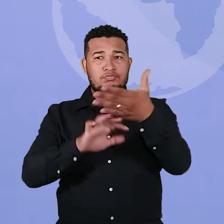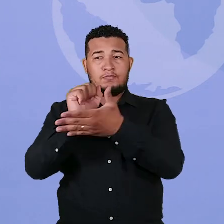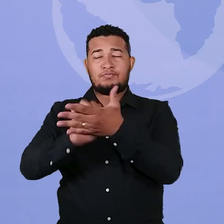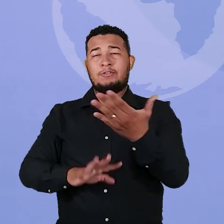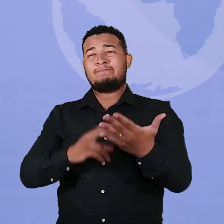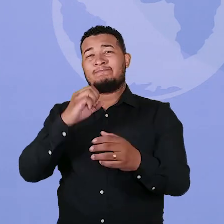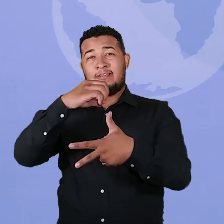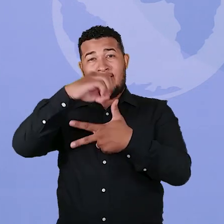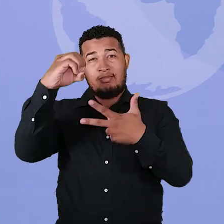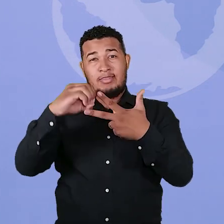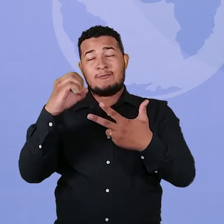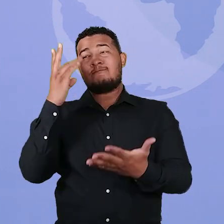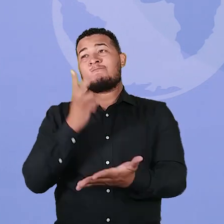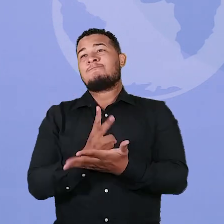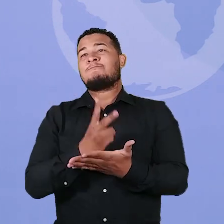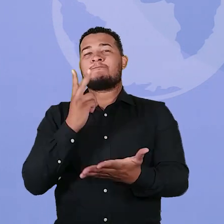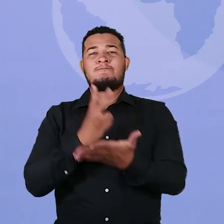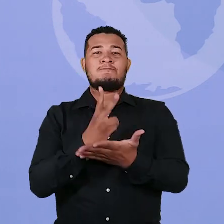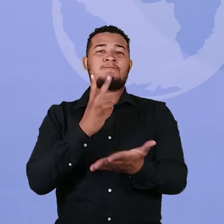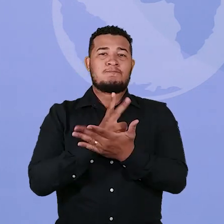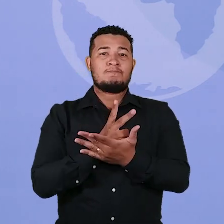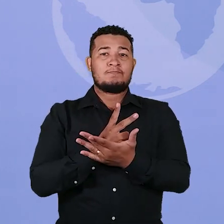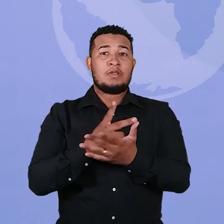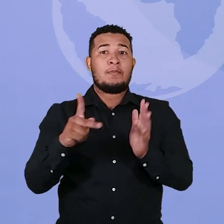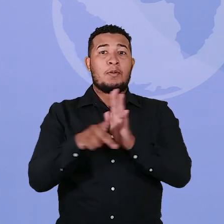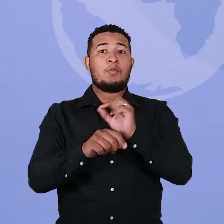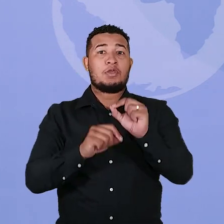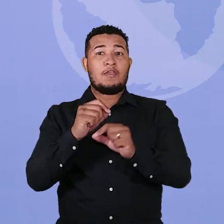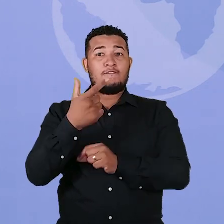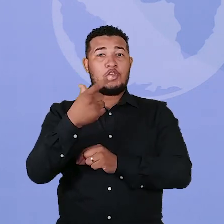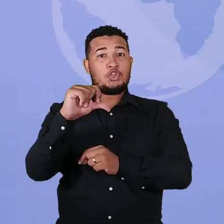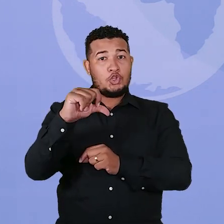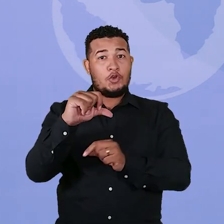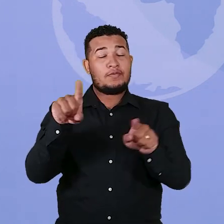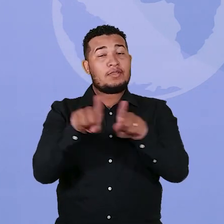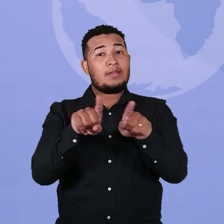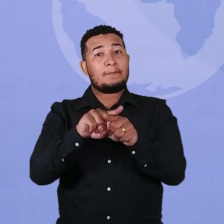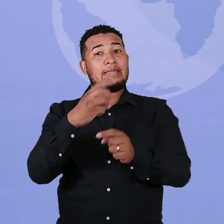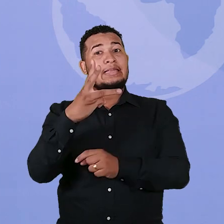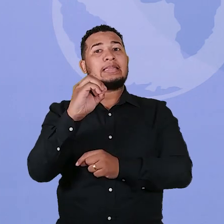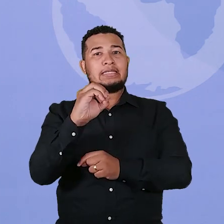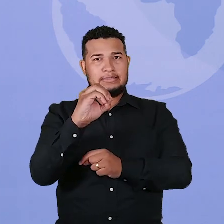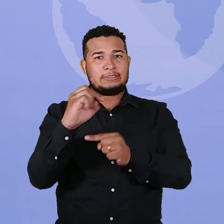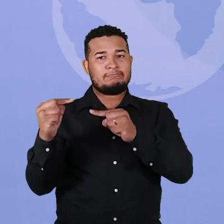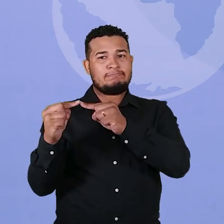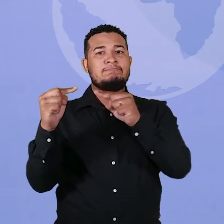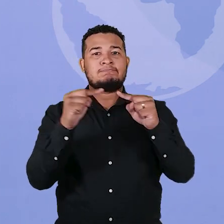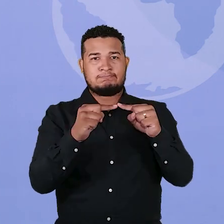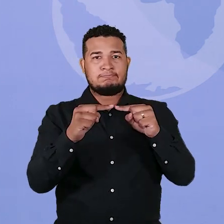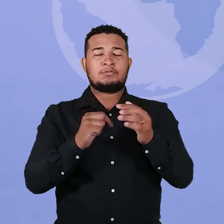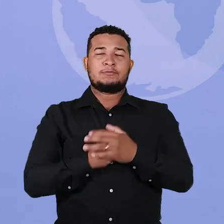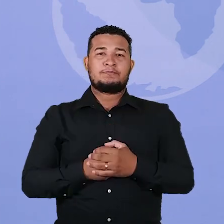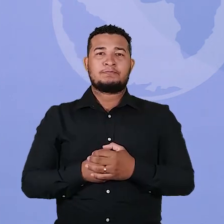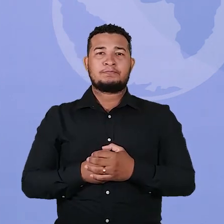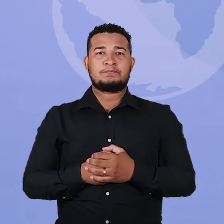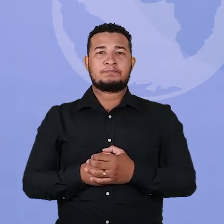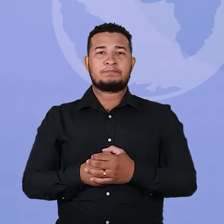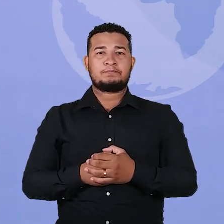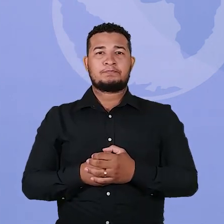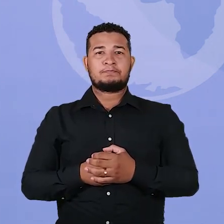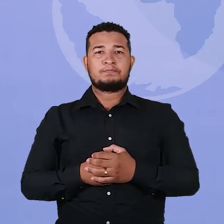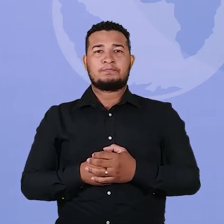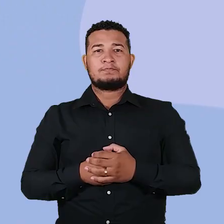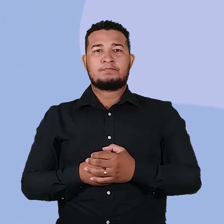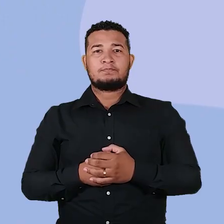habilidades que caem bastante no enem nós chamamos de habilidade 29 e habilidade 30